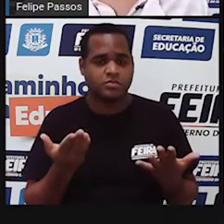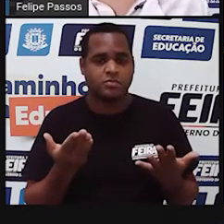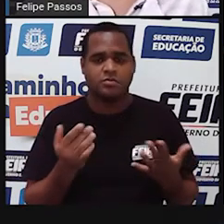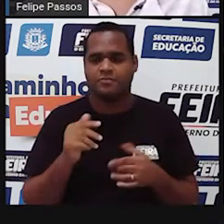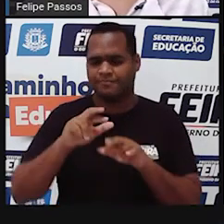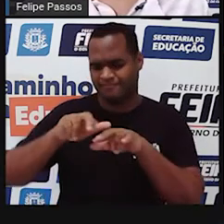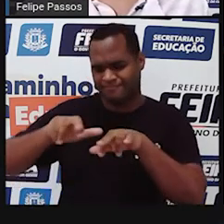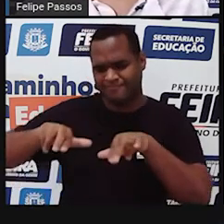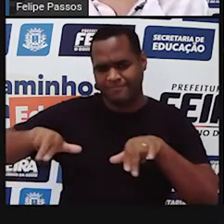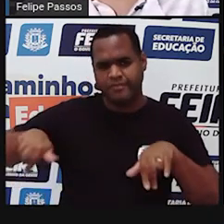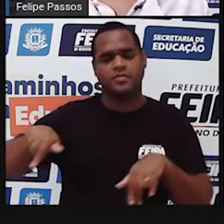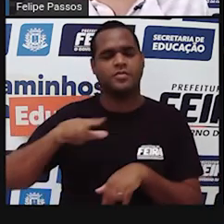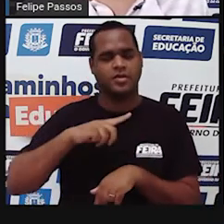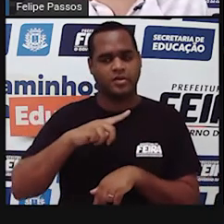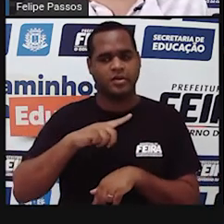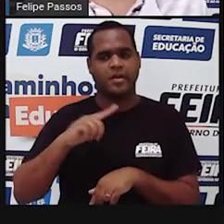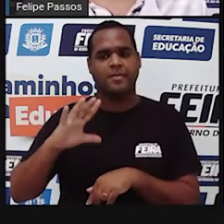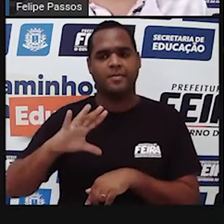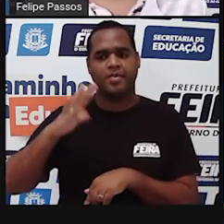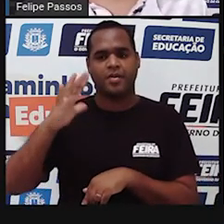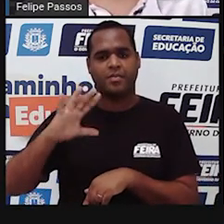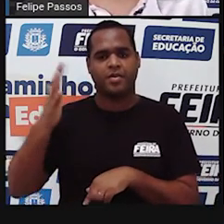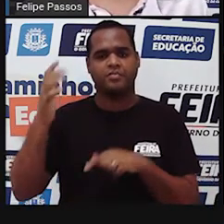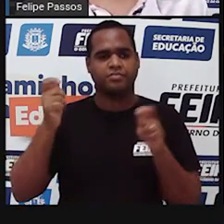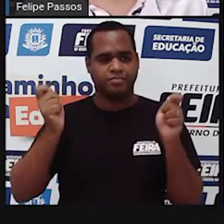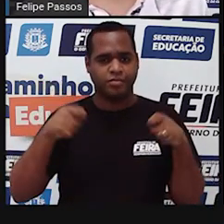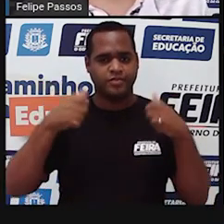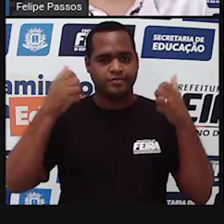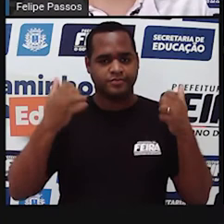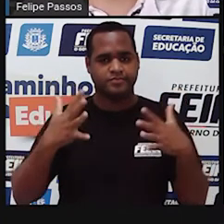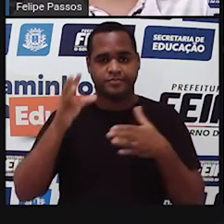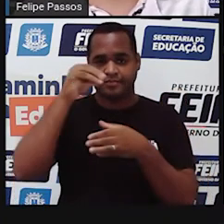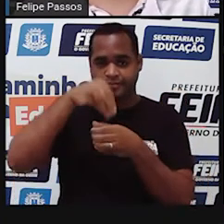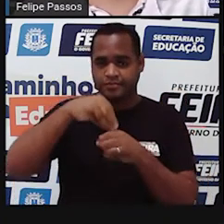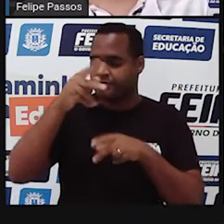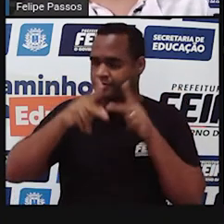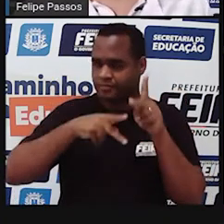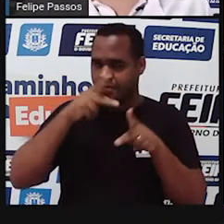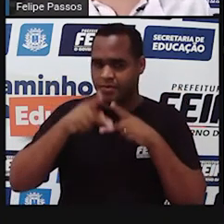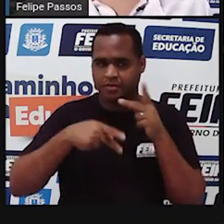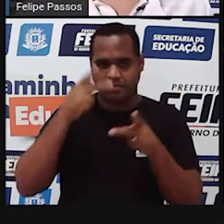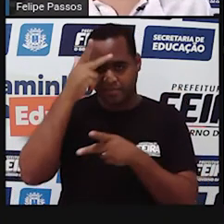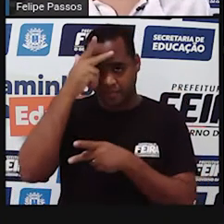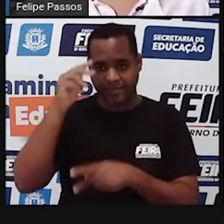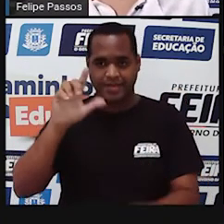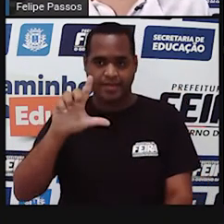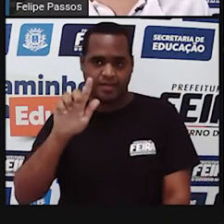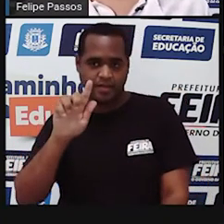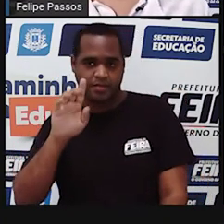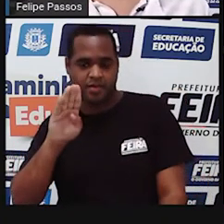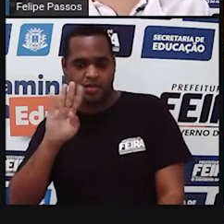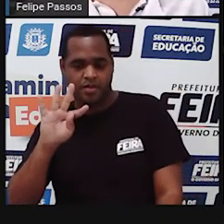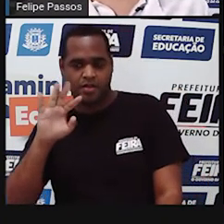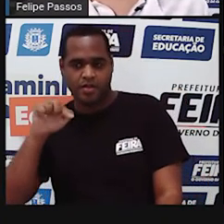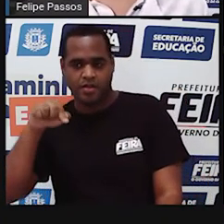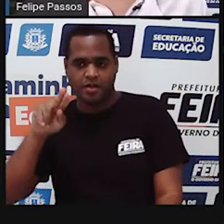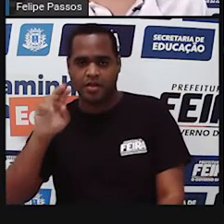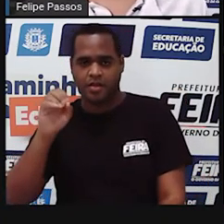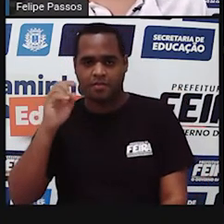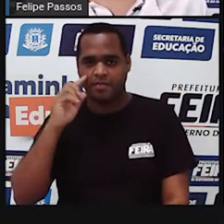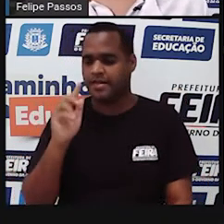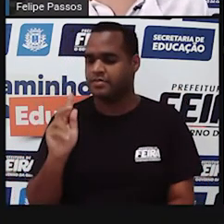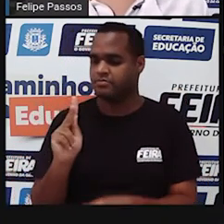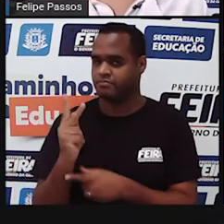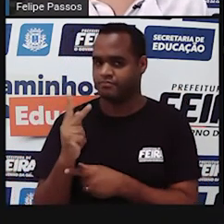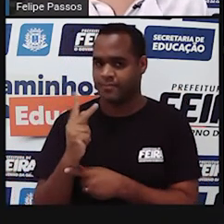enorme de possibilidades dentro dessa população LGBTQIA+, e muitas pessoas não